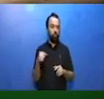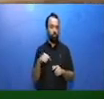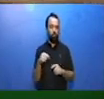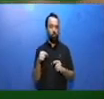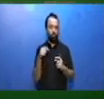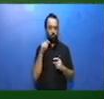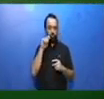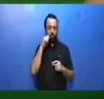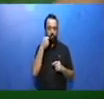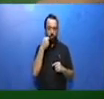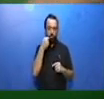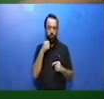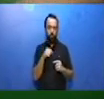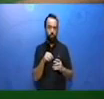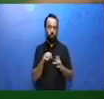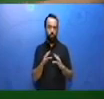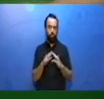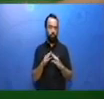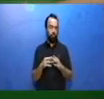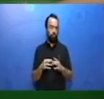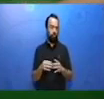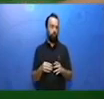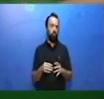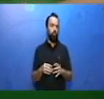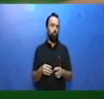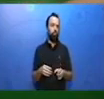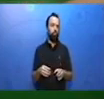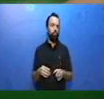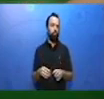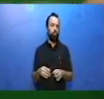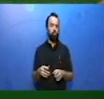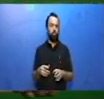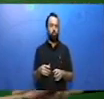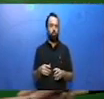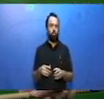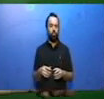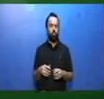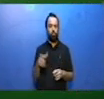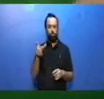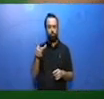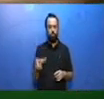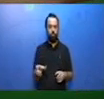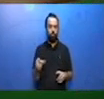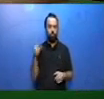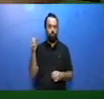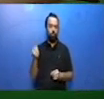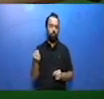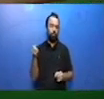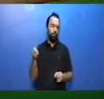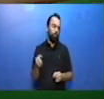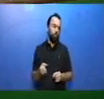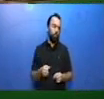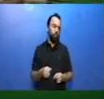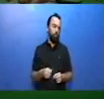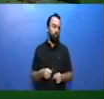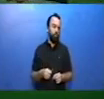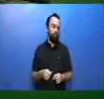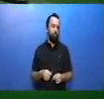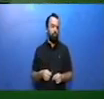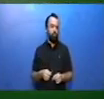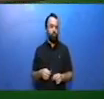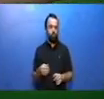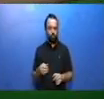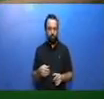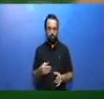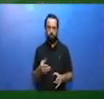criança eu vi, sabia? Leiteiro que deixava o leite na nossa porta. Então, olha, isso aqui faz a gente